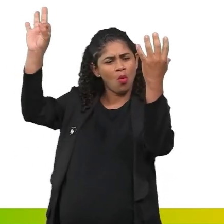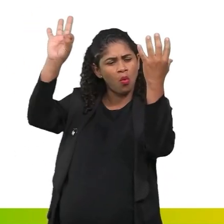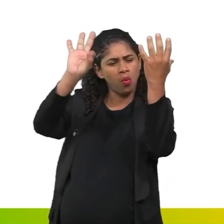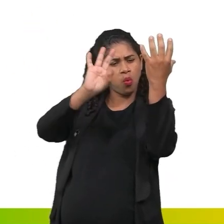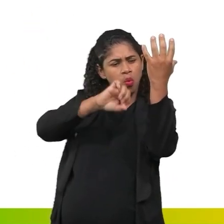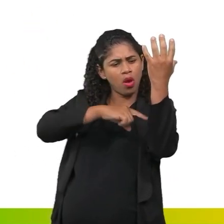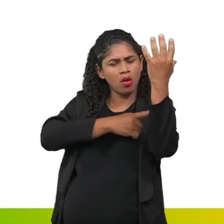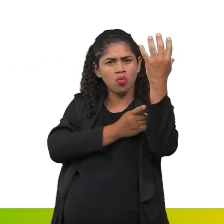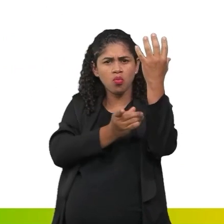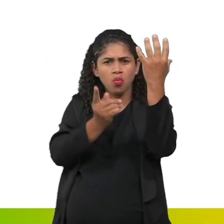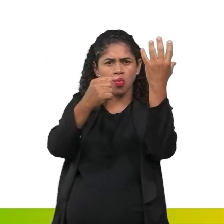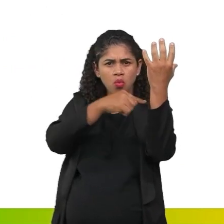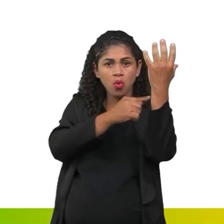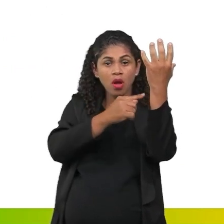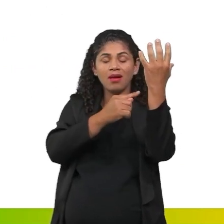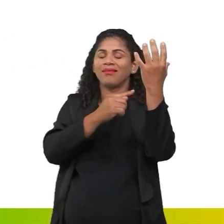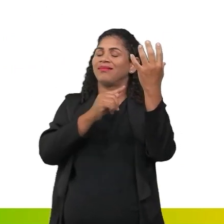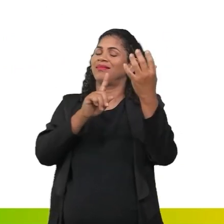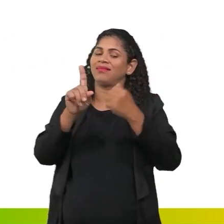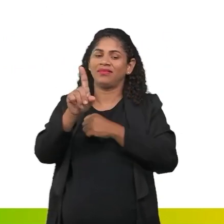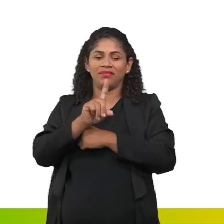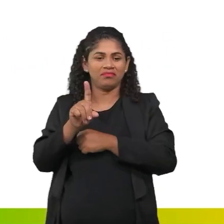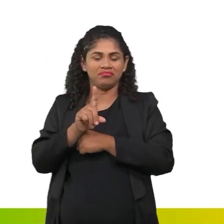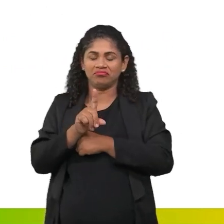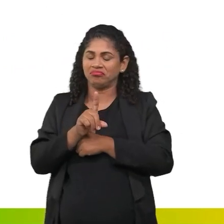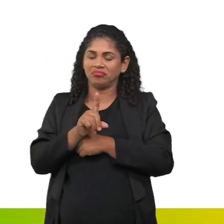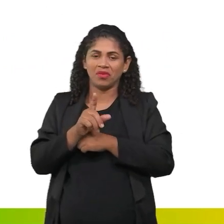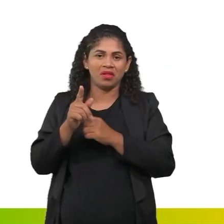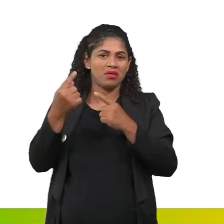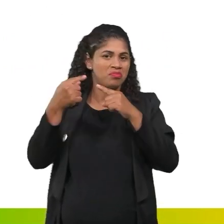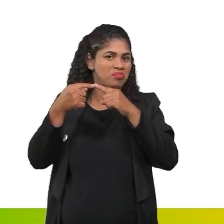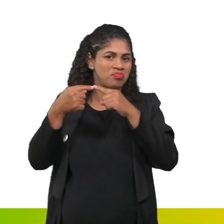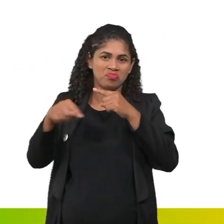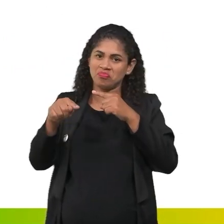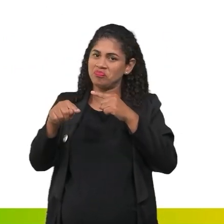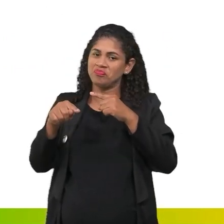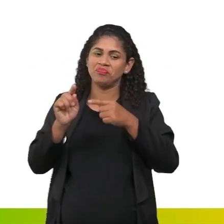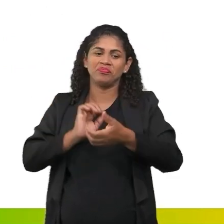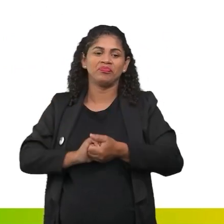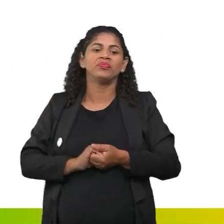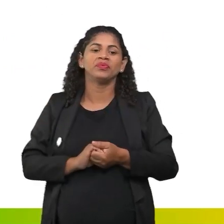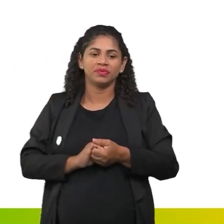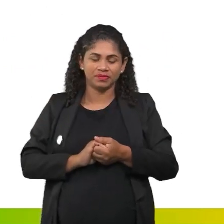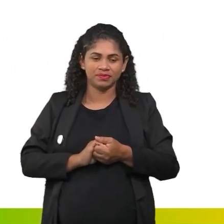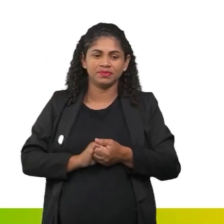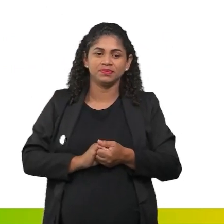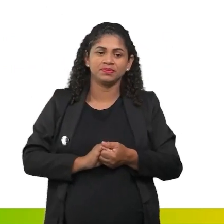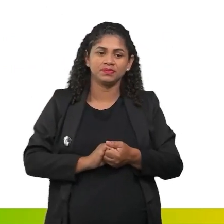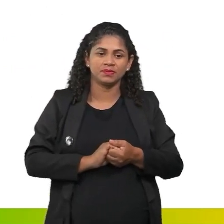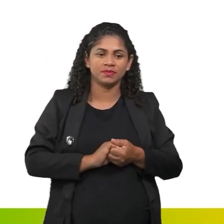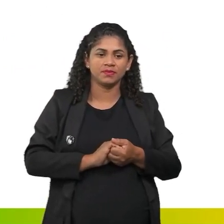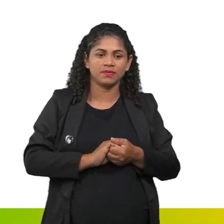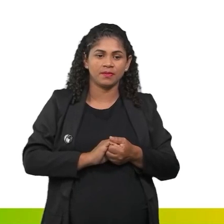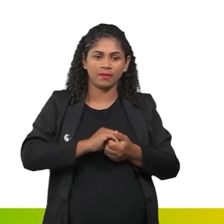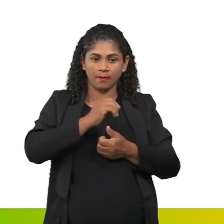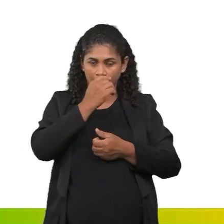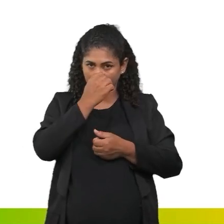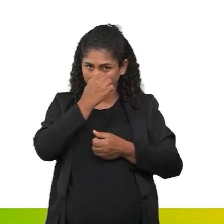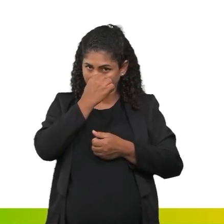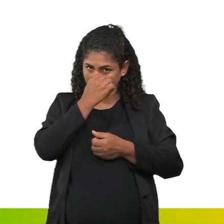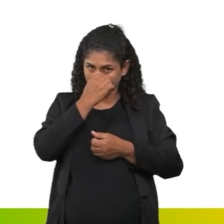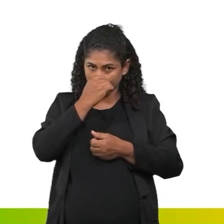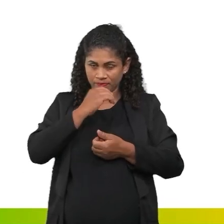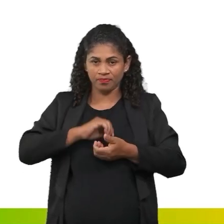aqui, ó. Tem nada a ver ali com a fotossíntese. É realizada por plantas para produzir glicose a partir da luz solar e do gás